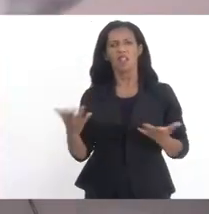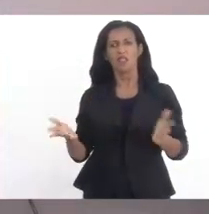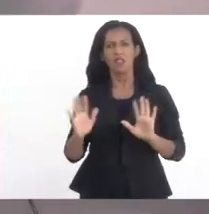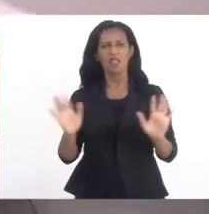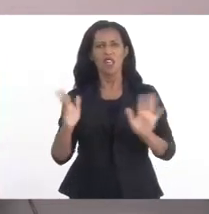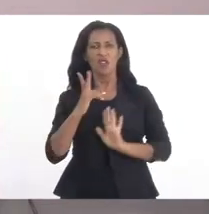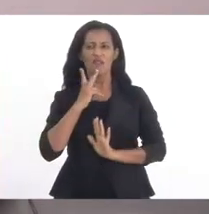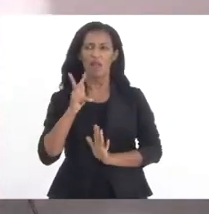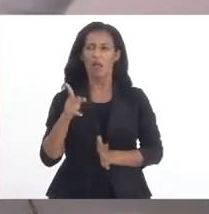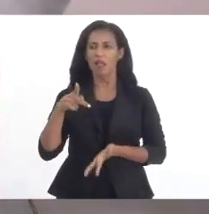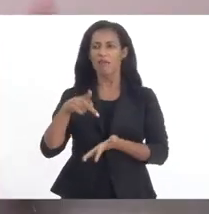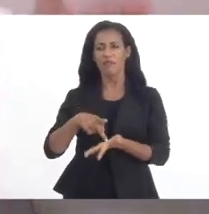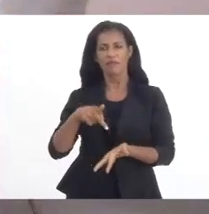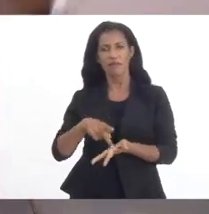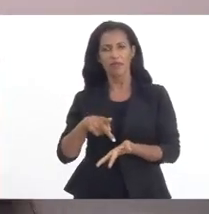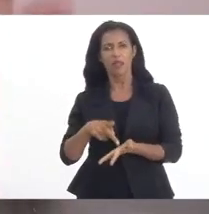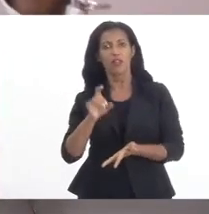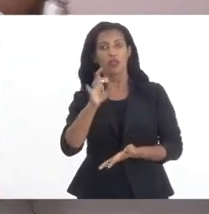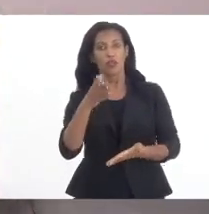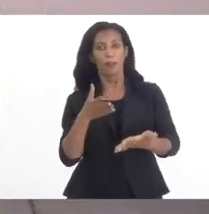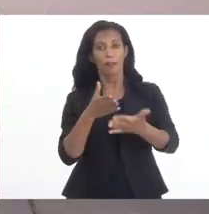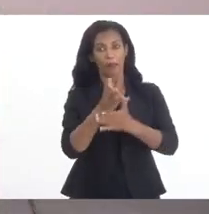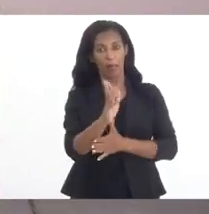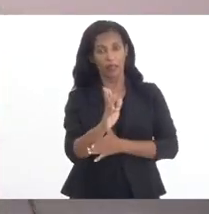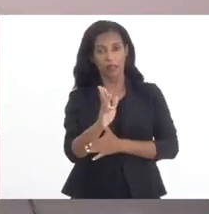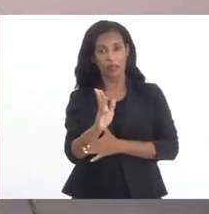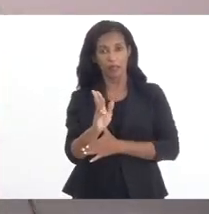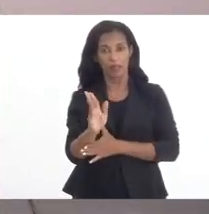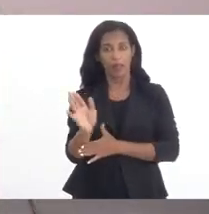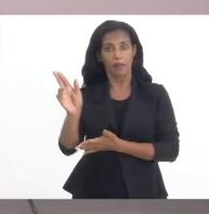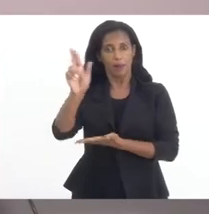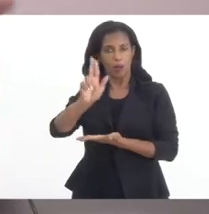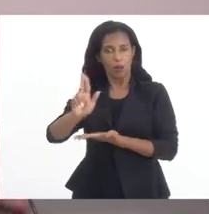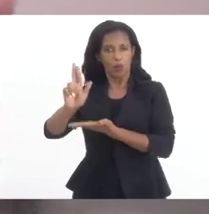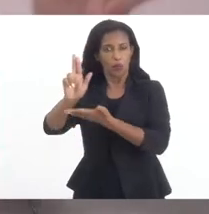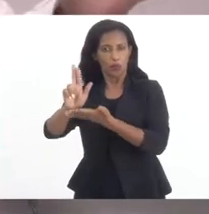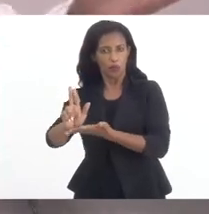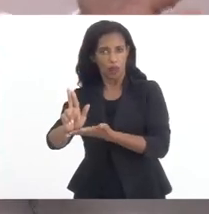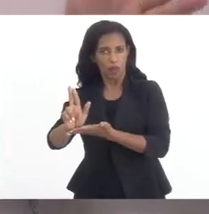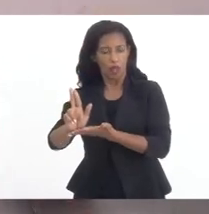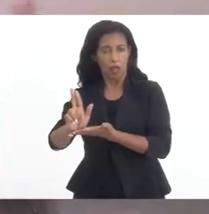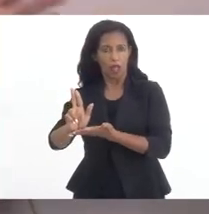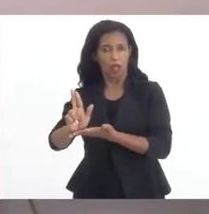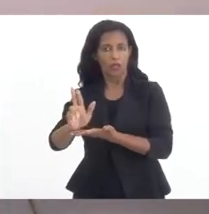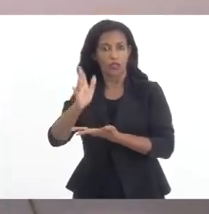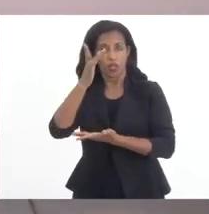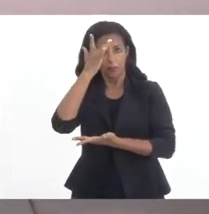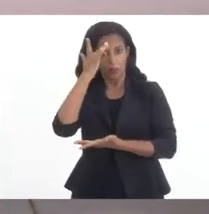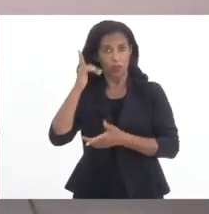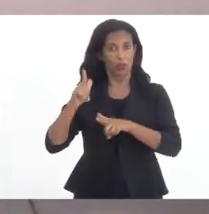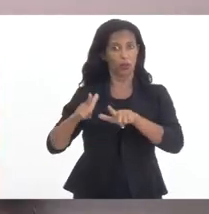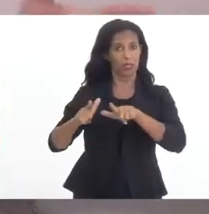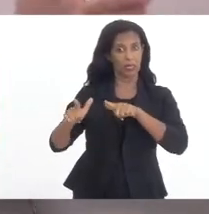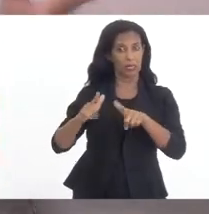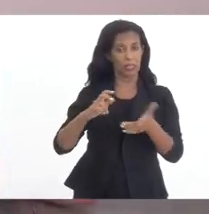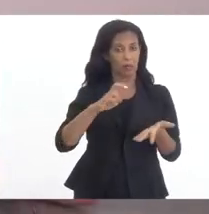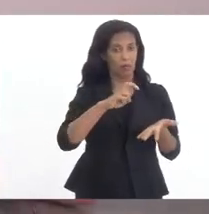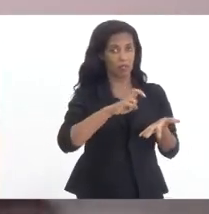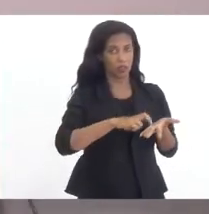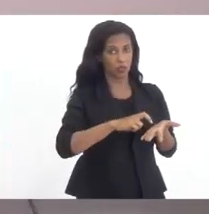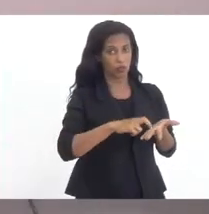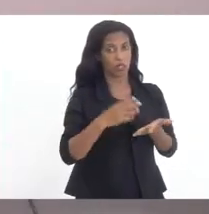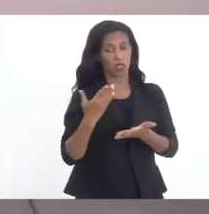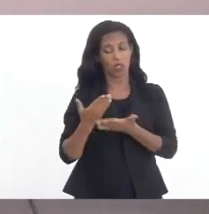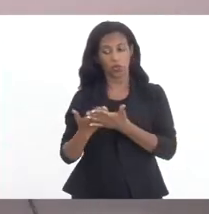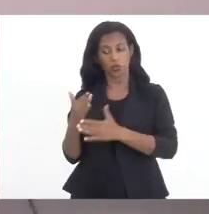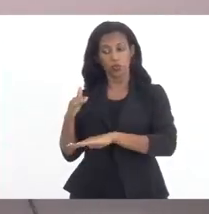não, é verdade. Só passa para a universidade particular o povo que trabalha de manhã e estuda à noite. Para a universidade pública,